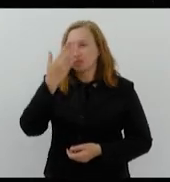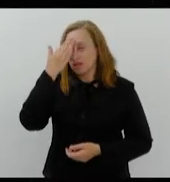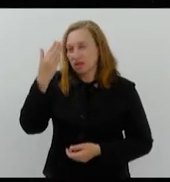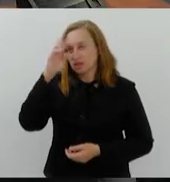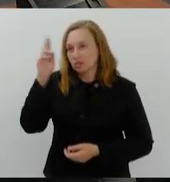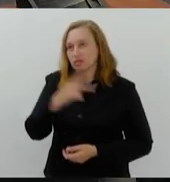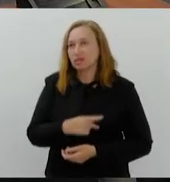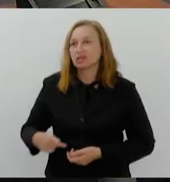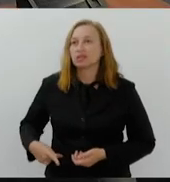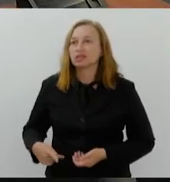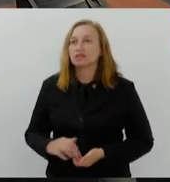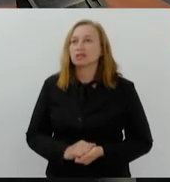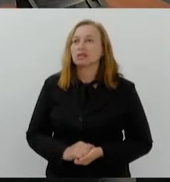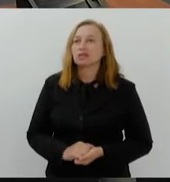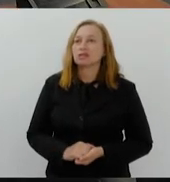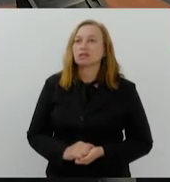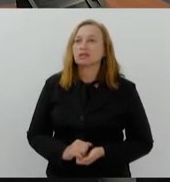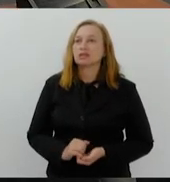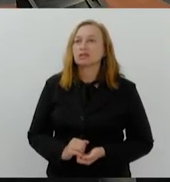presidente.